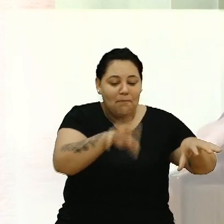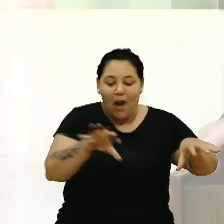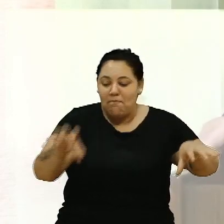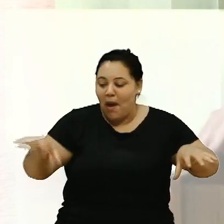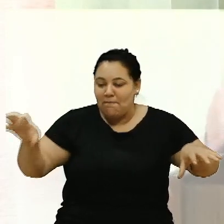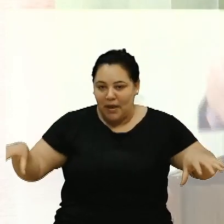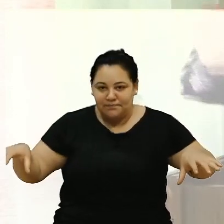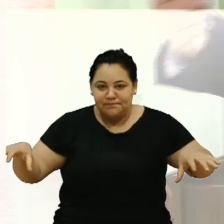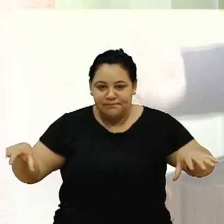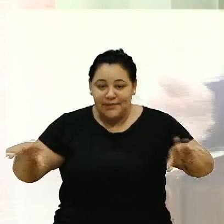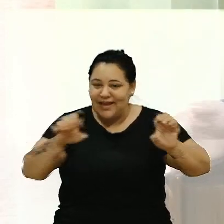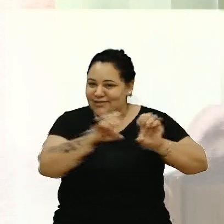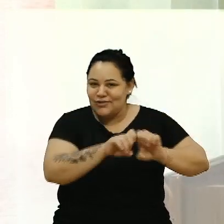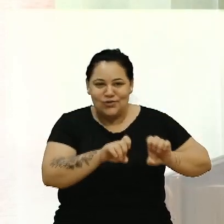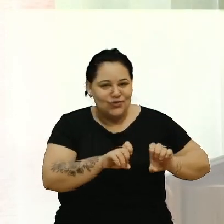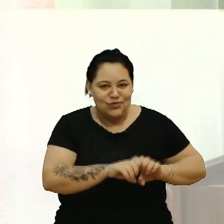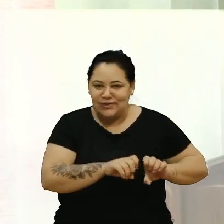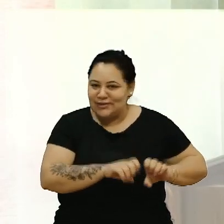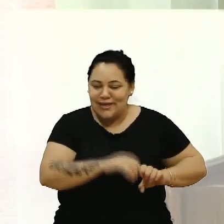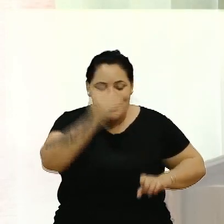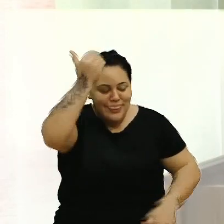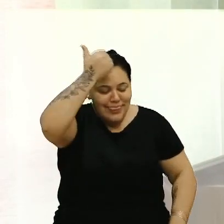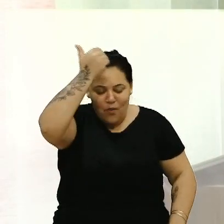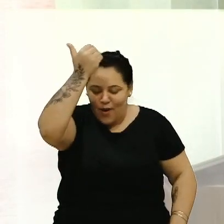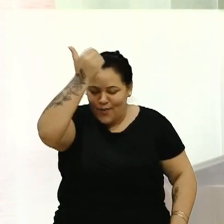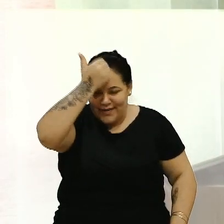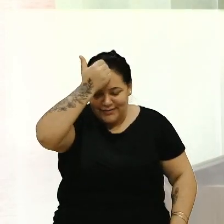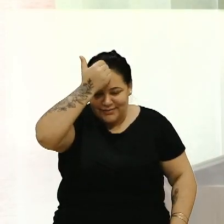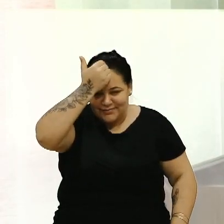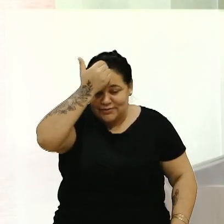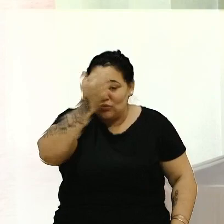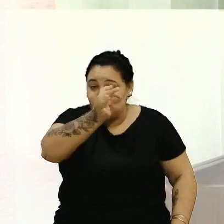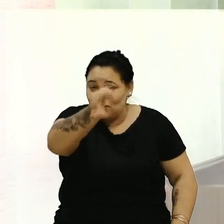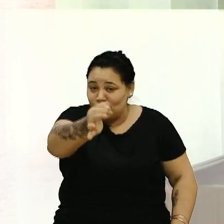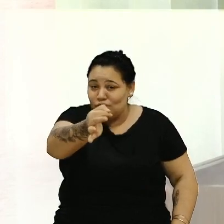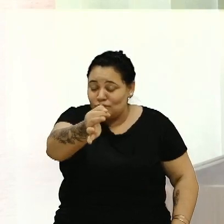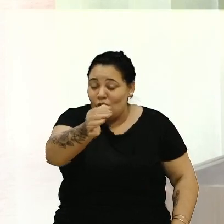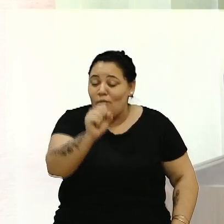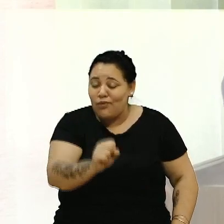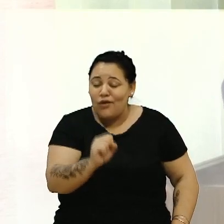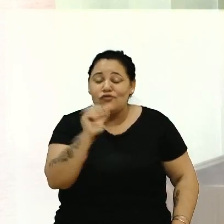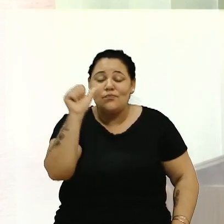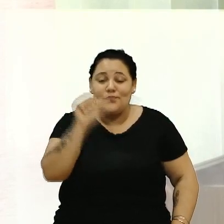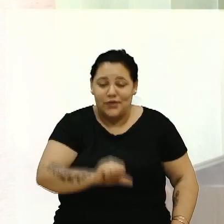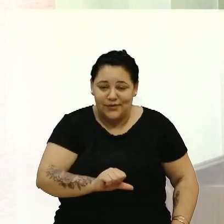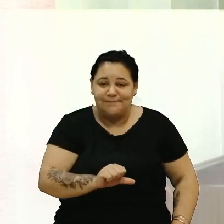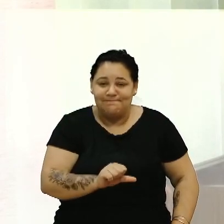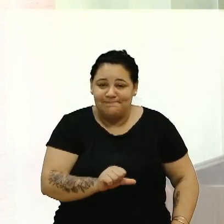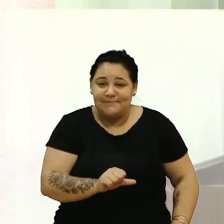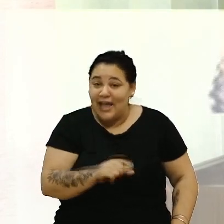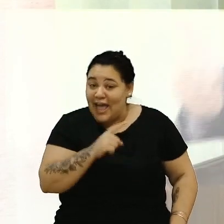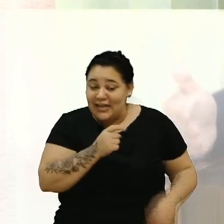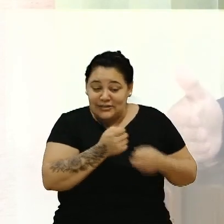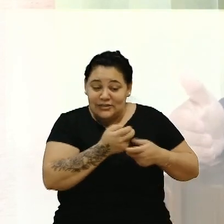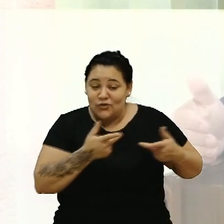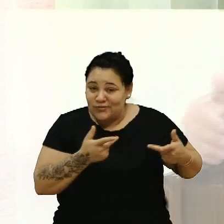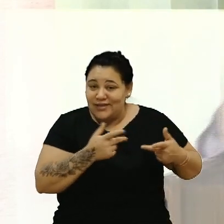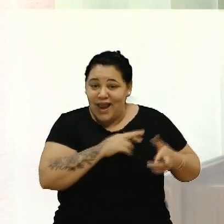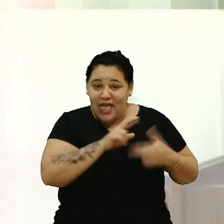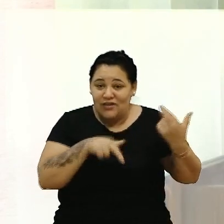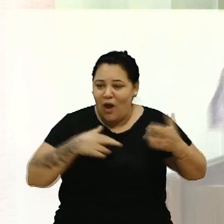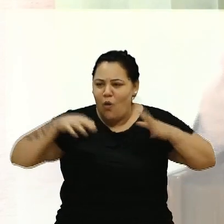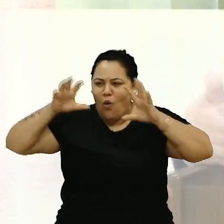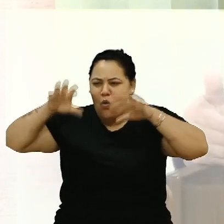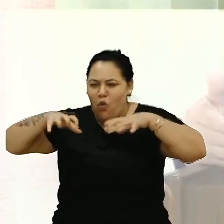conta, e isso a tendência é piorar. Nós estamos vendo que esses eventos estão se tornando cada vez, né, não vão ser mais raros,